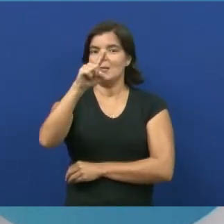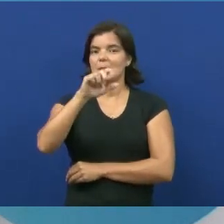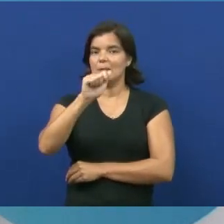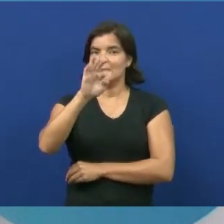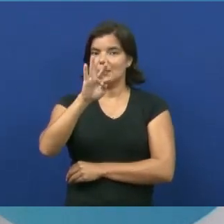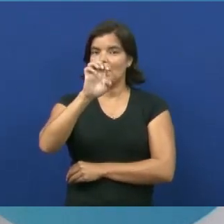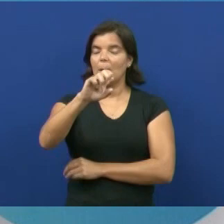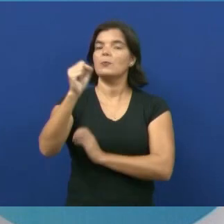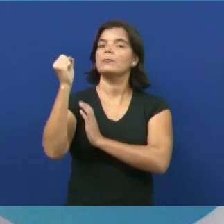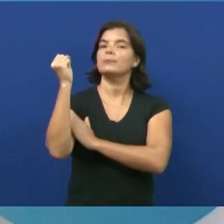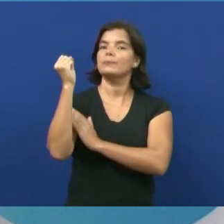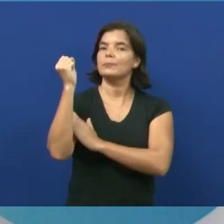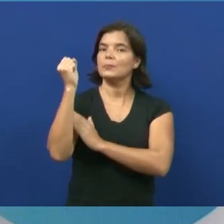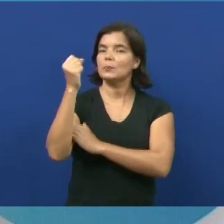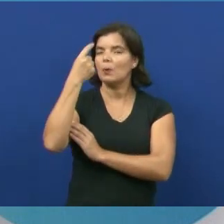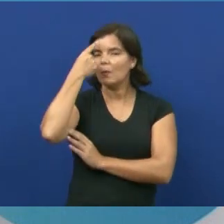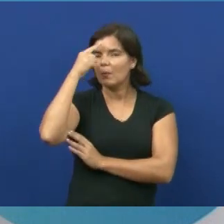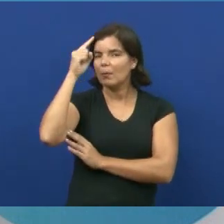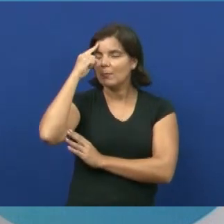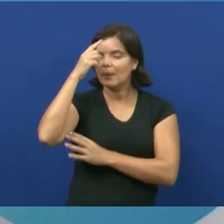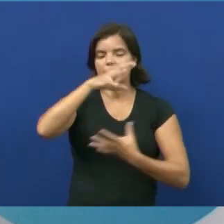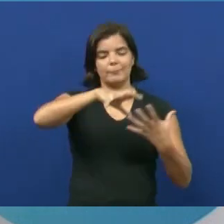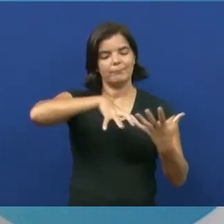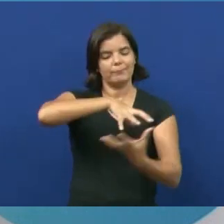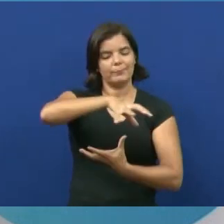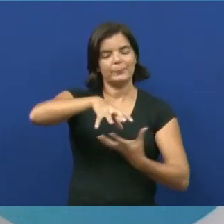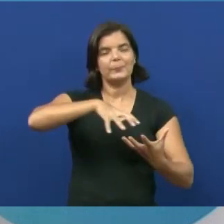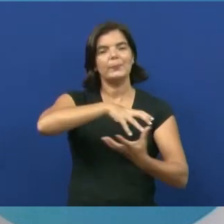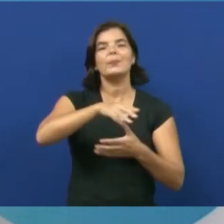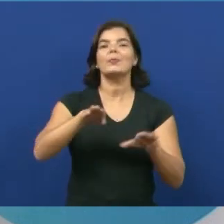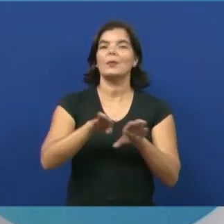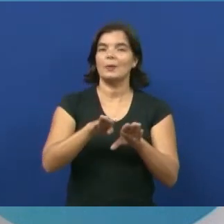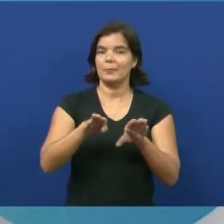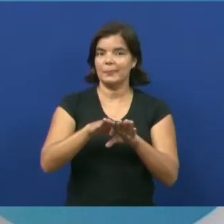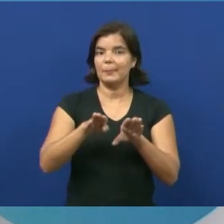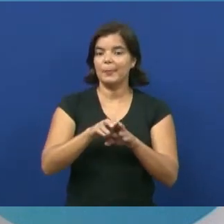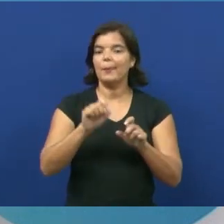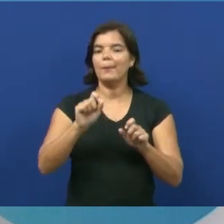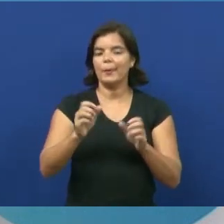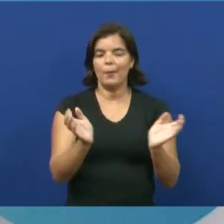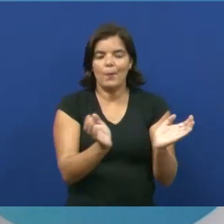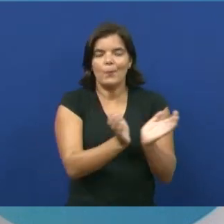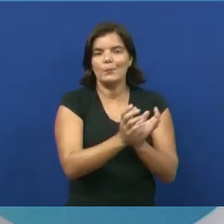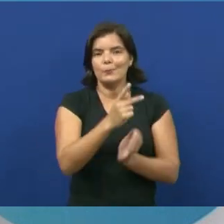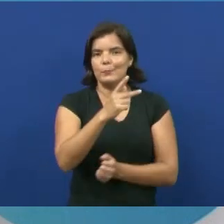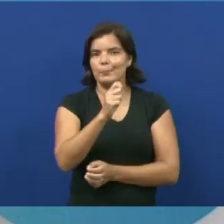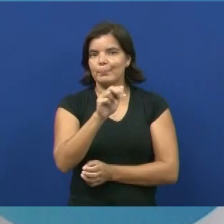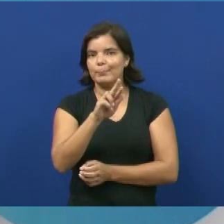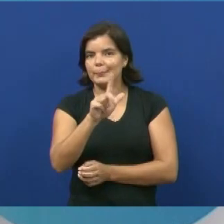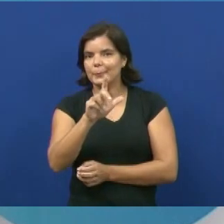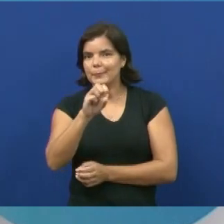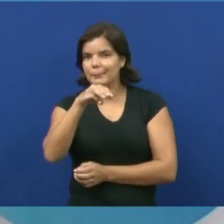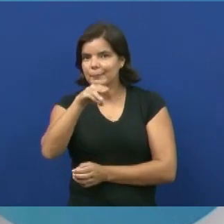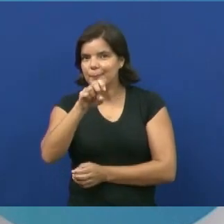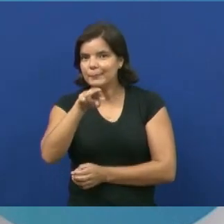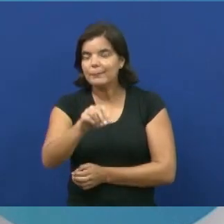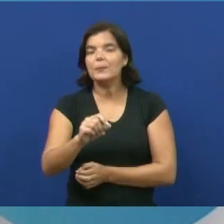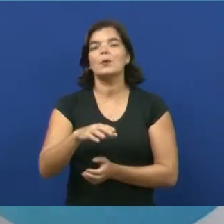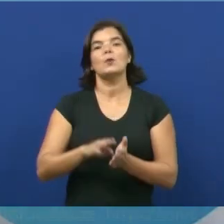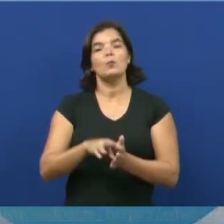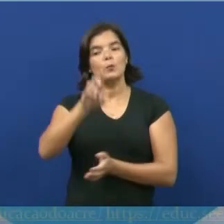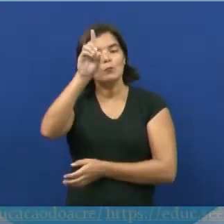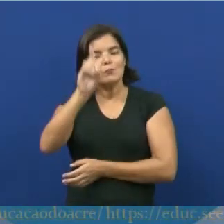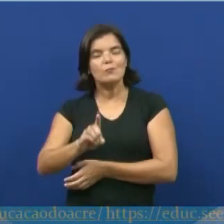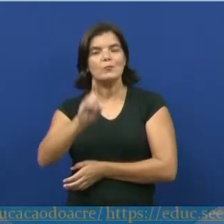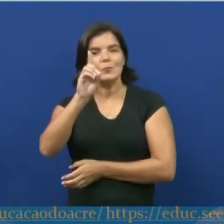fortalecer ainda mais as ideias revolucionárias e fortalecer esse parlamento. Com um documento chamado Petição dos Direitos,